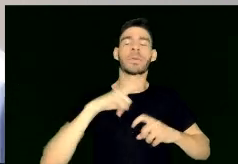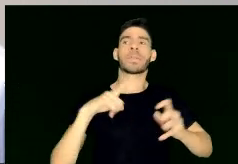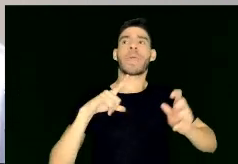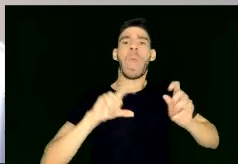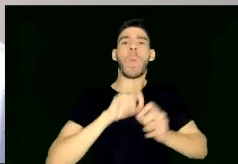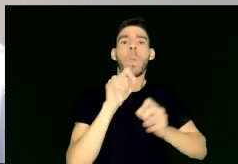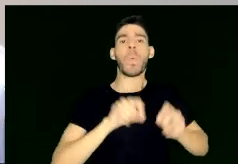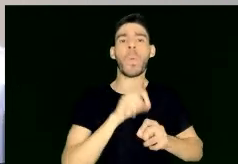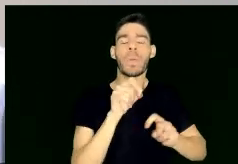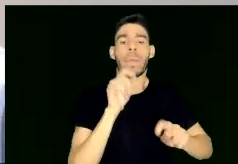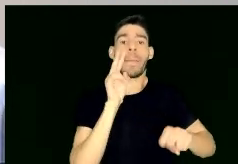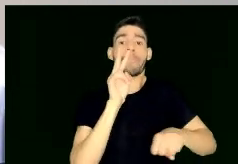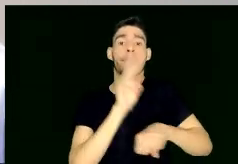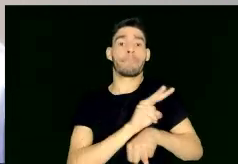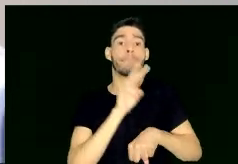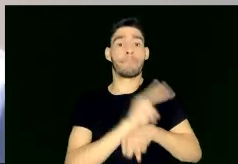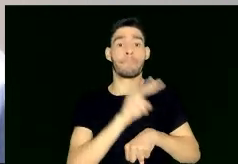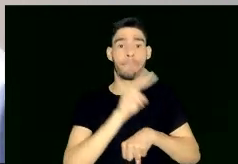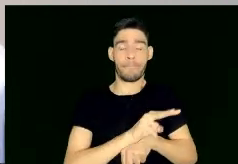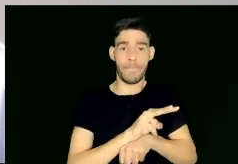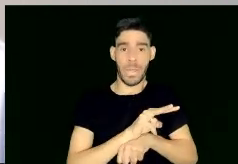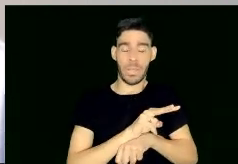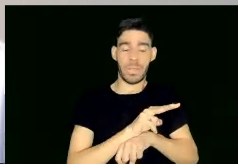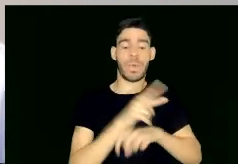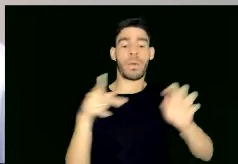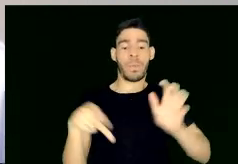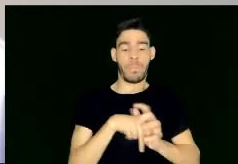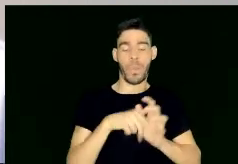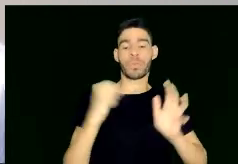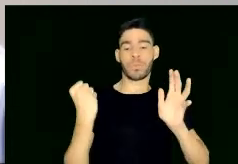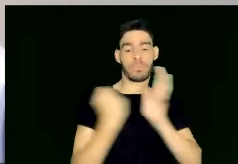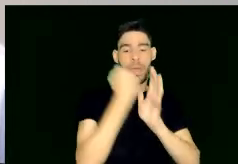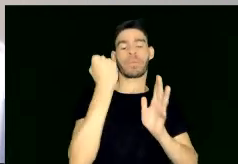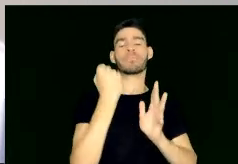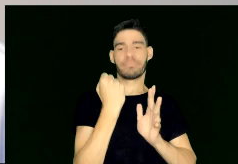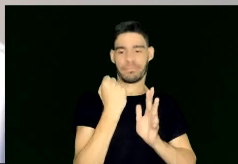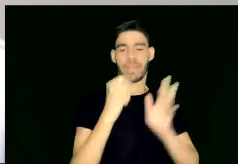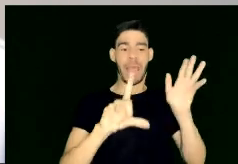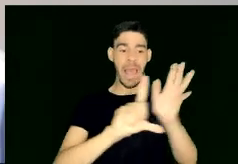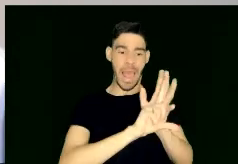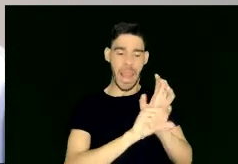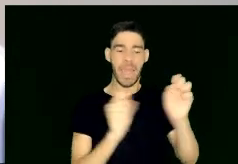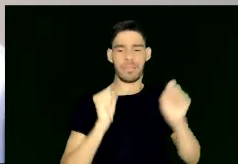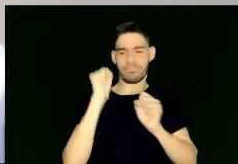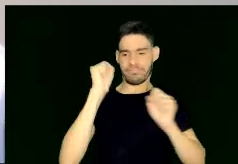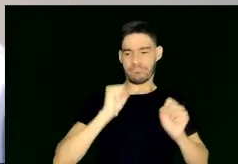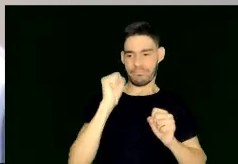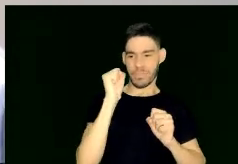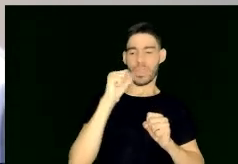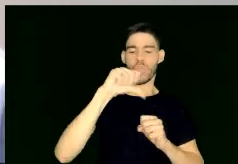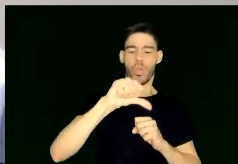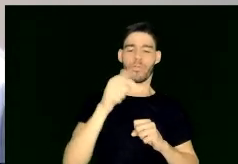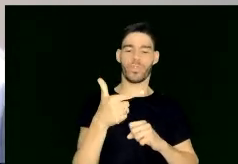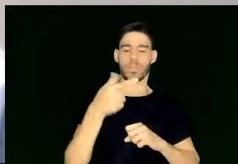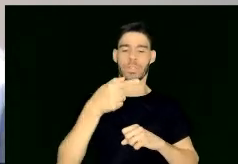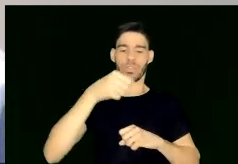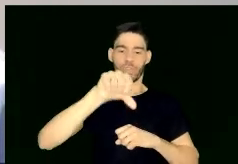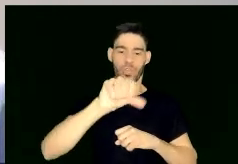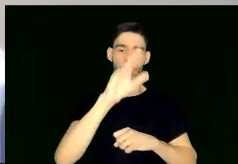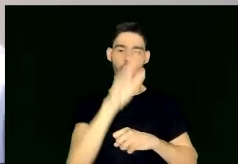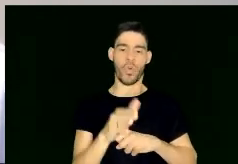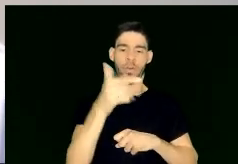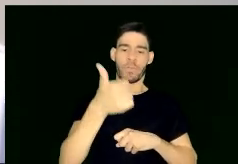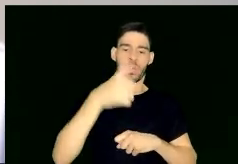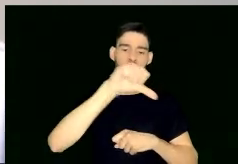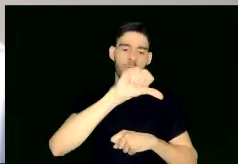passam por uma proteção de propriedade via patentes. A Lei de Propriedade Industrial, Lei